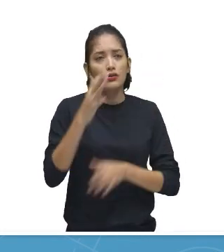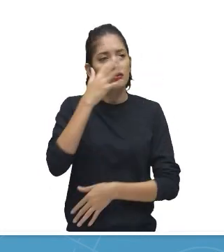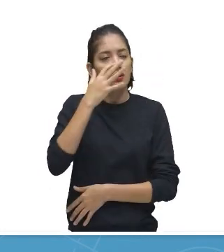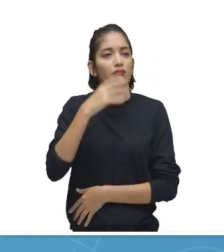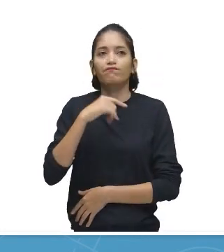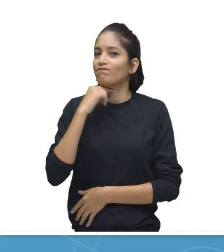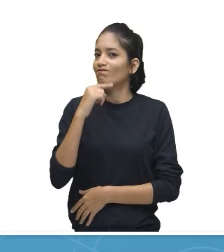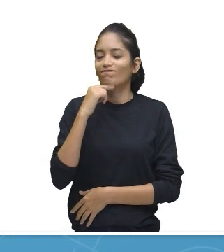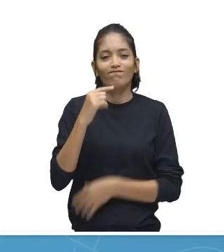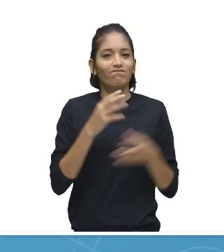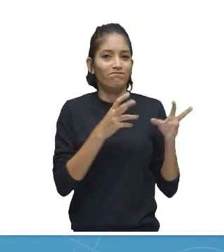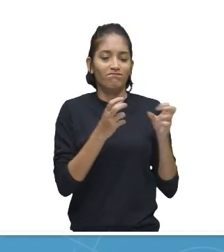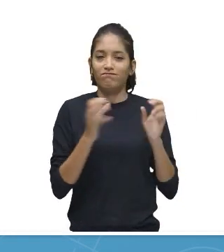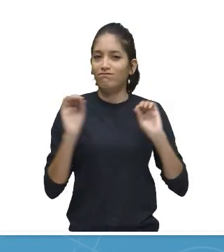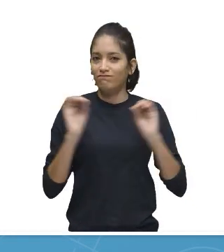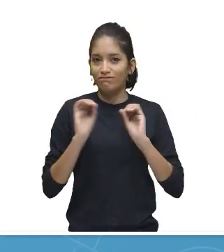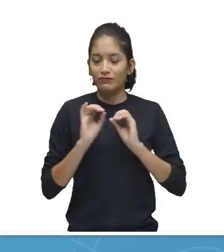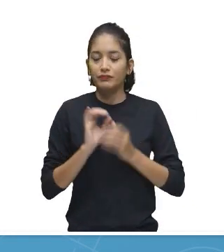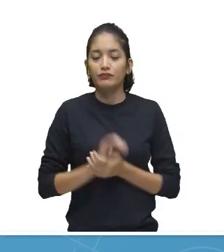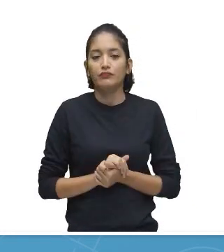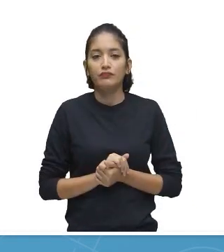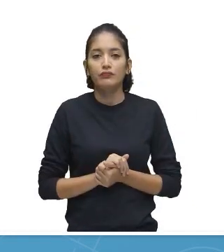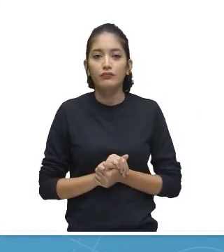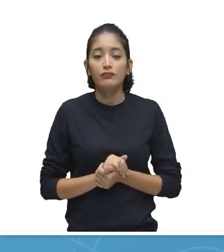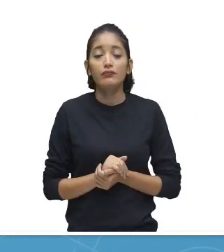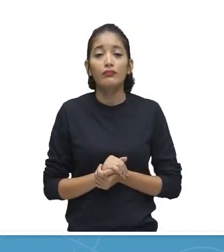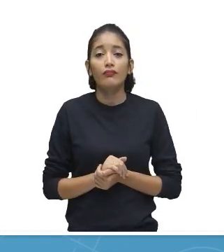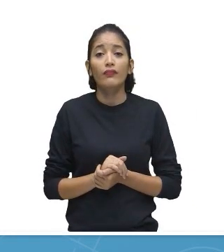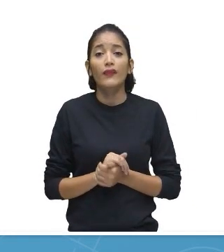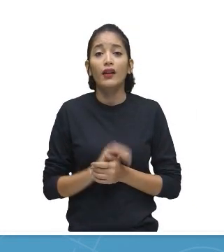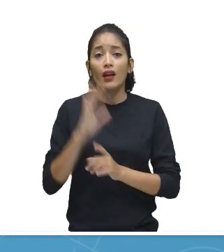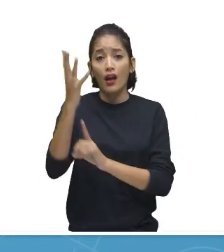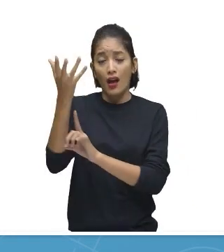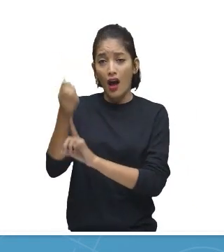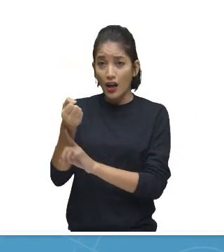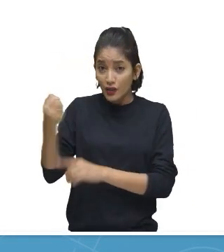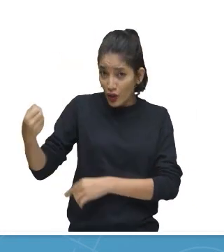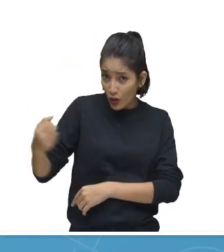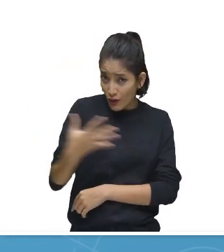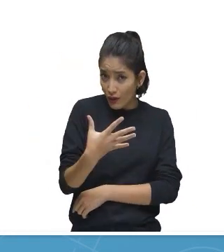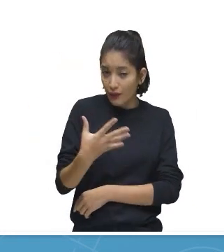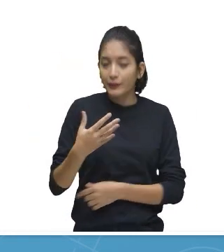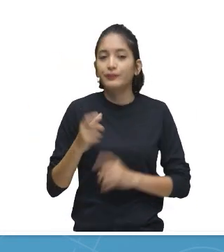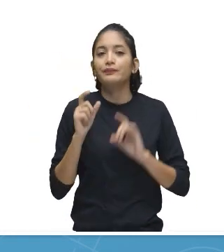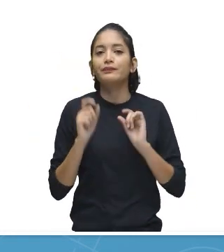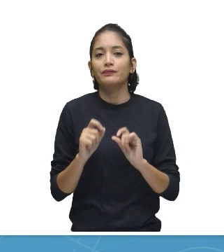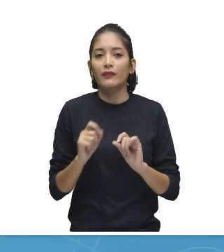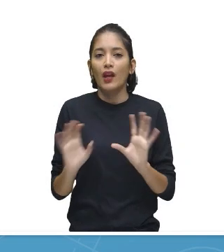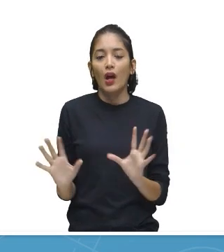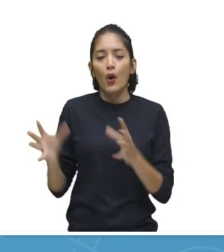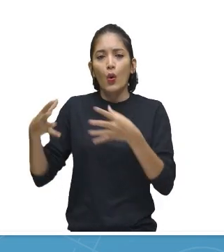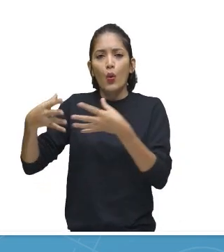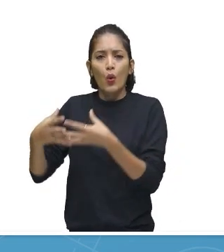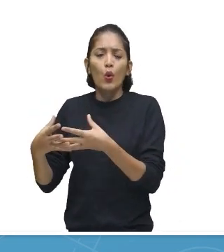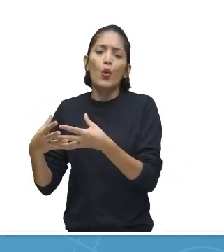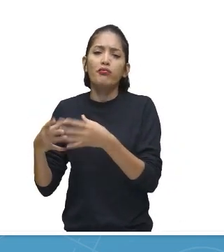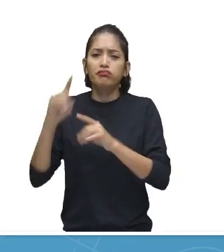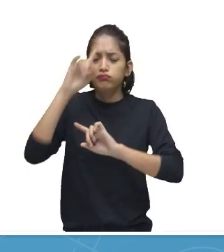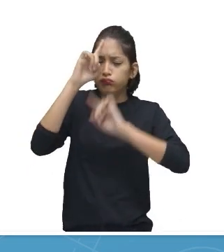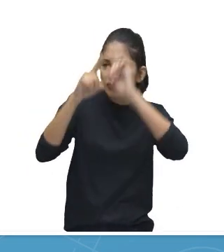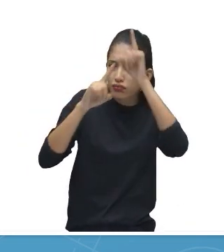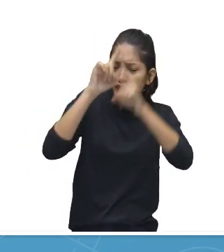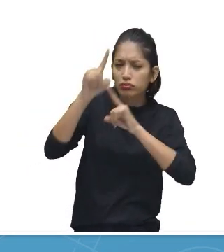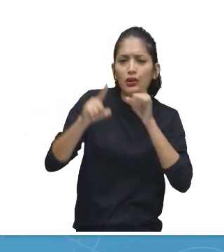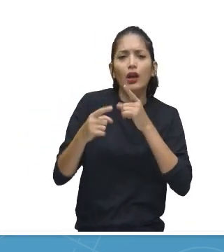consegue perceber isso. Aí chegamos na arte moderna, que foi um conjunto de tendências que começou a